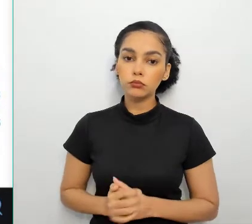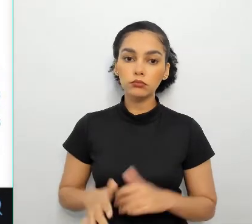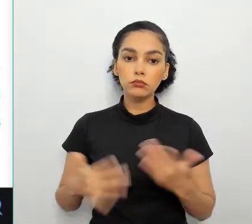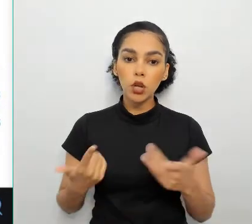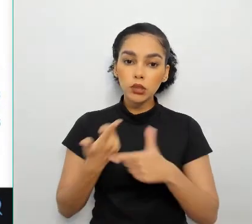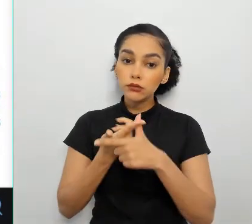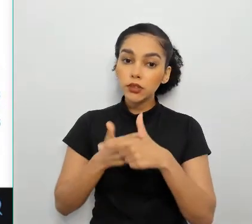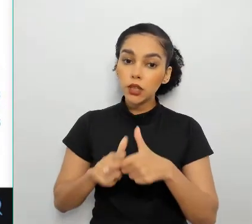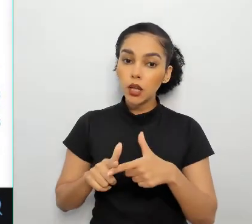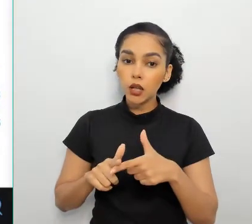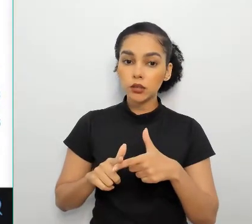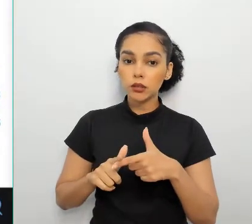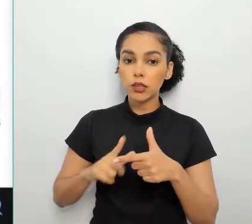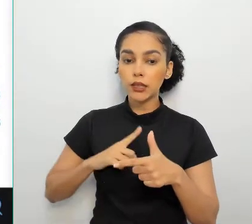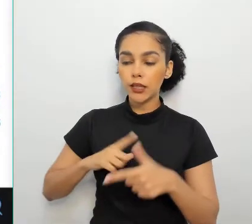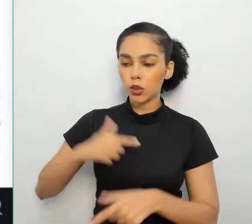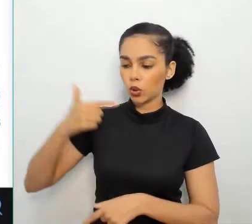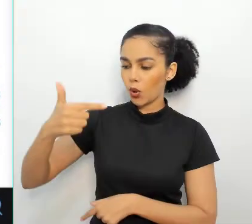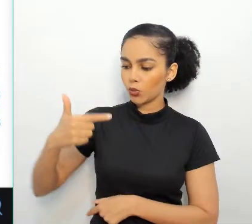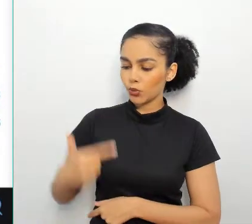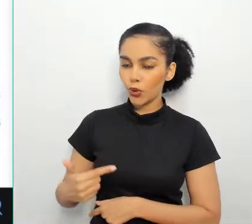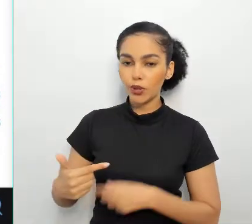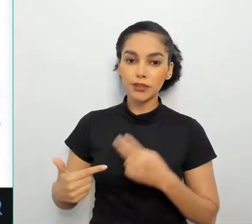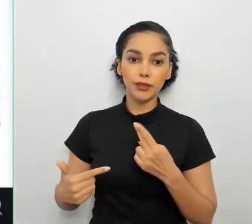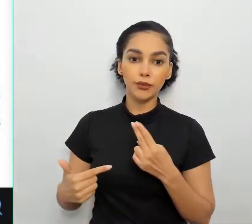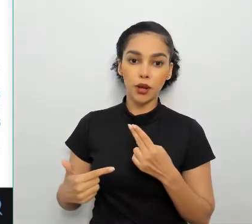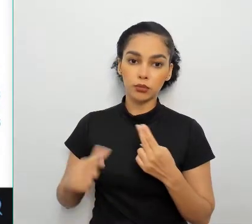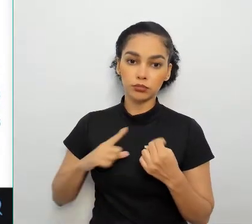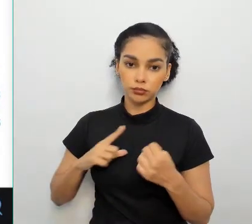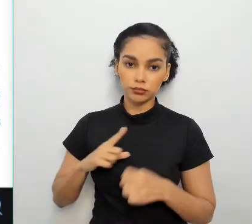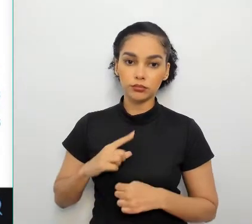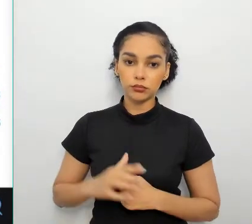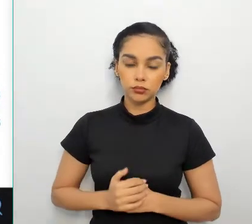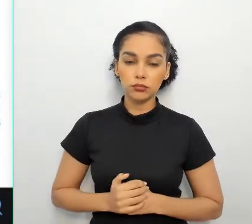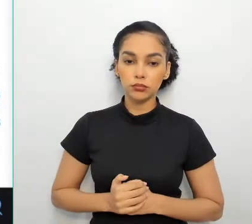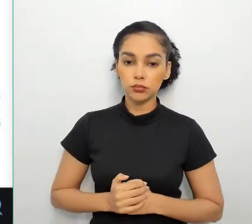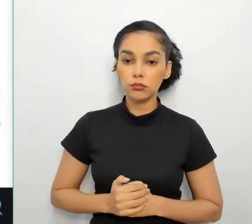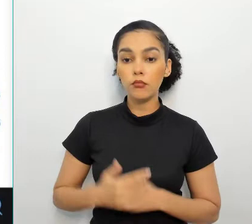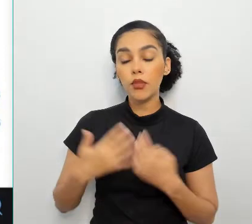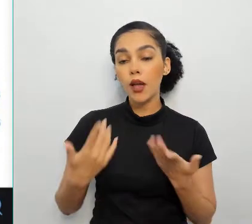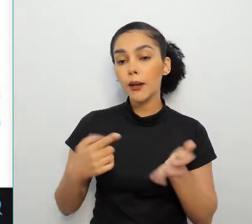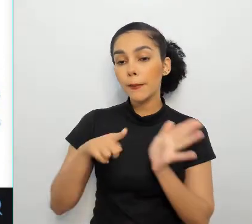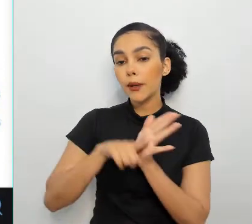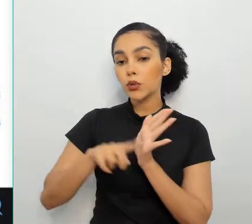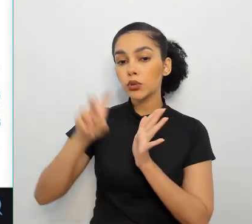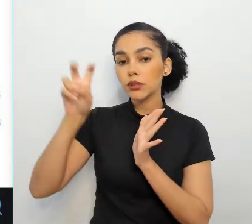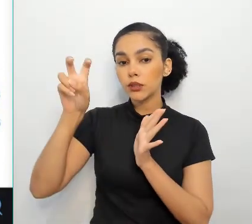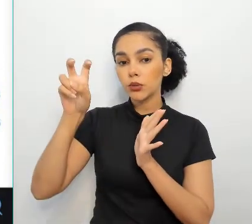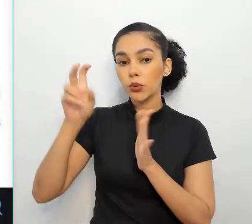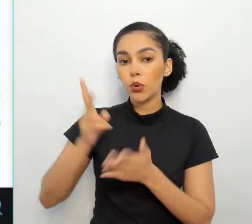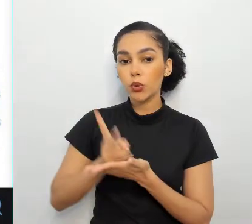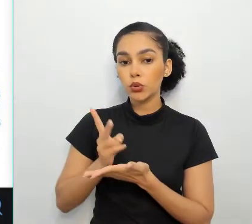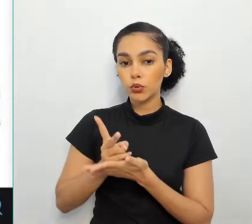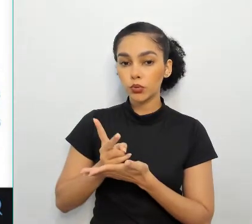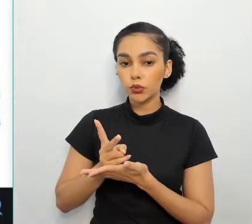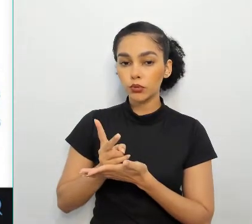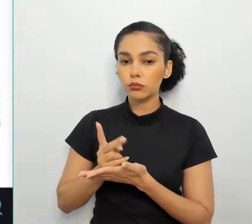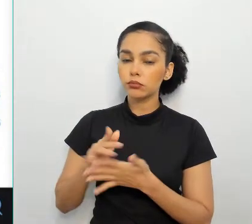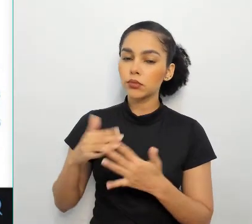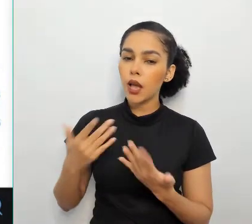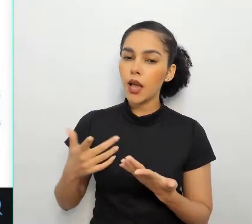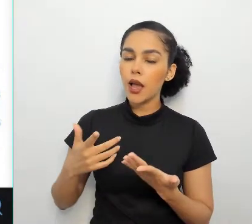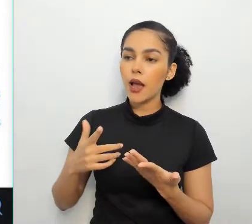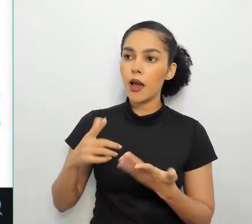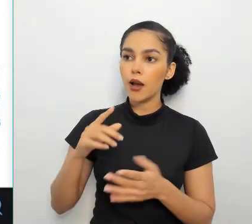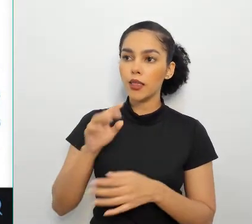base. Conserva a base, subtrai os expoentes. Aqui vai dar menos 5 no expoente. Aí é esse menos 5 que vai aparecer na frente do T.